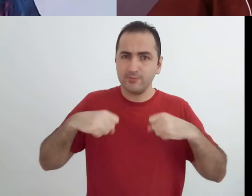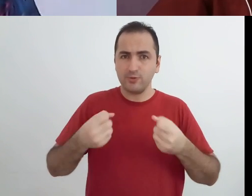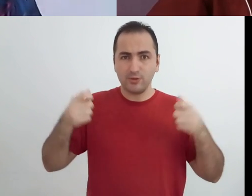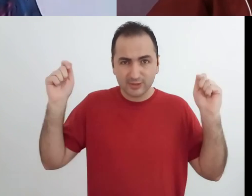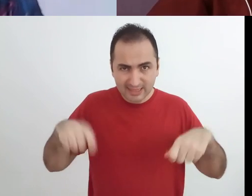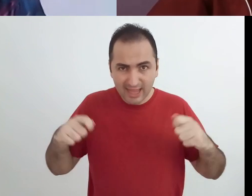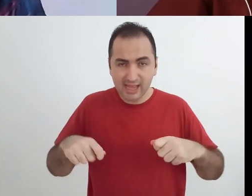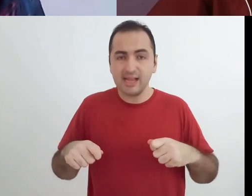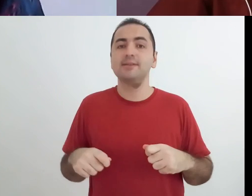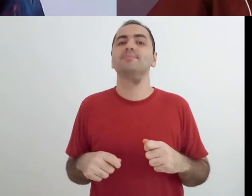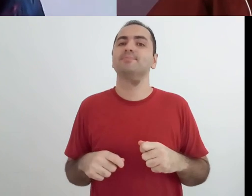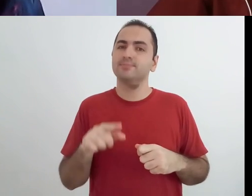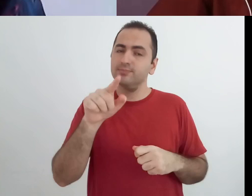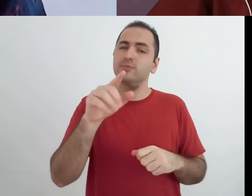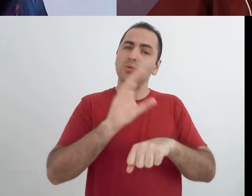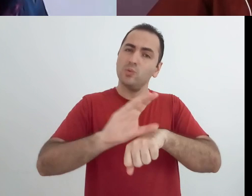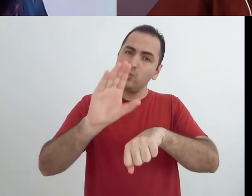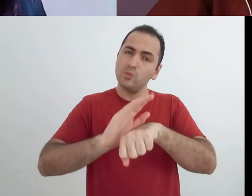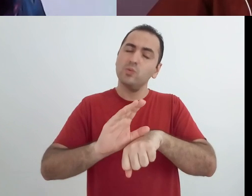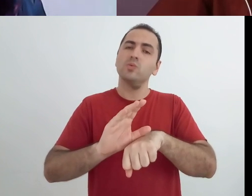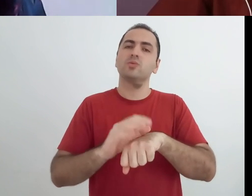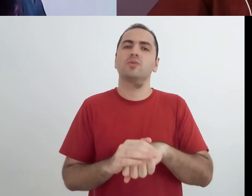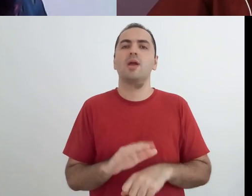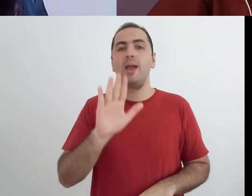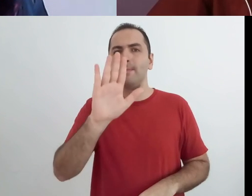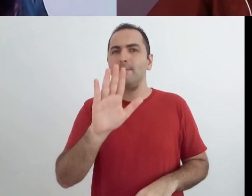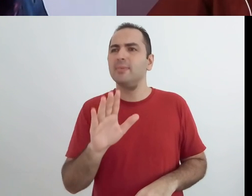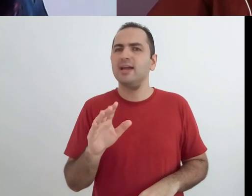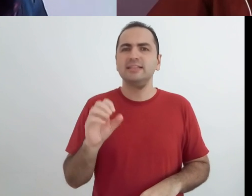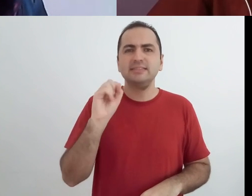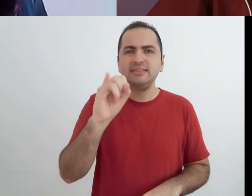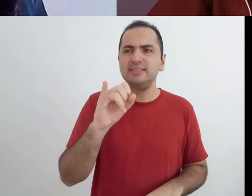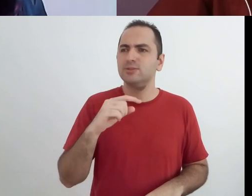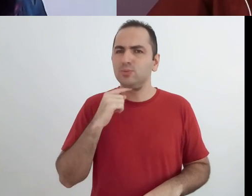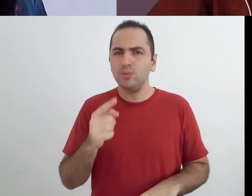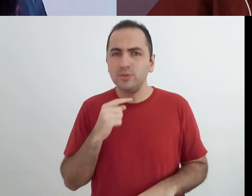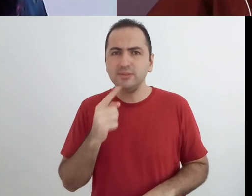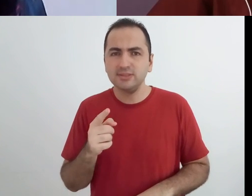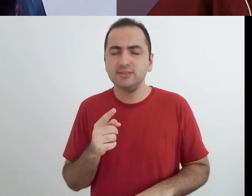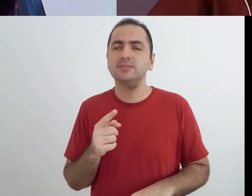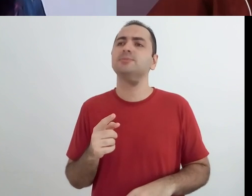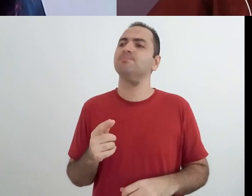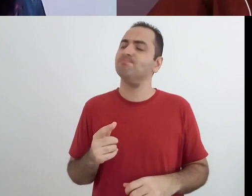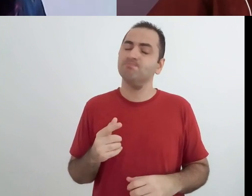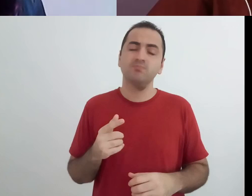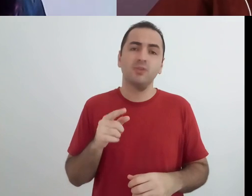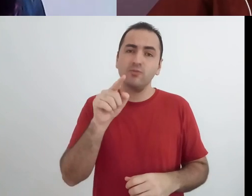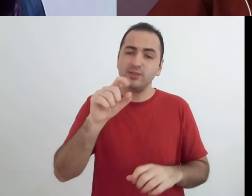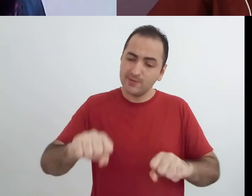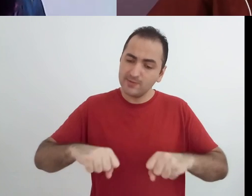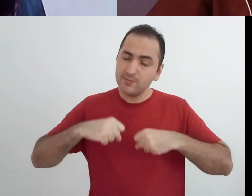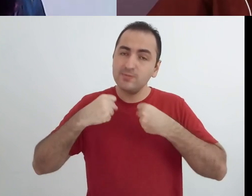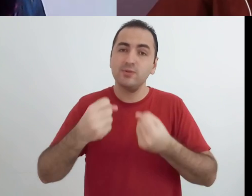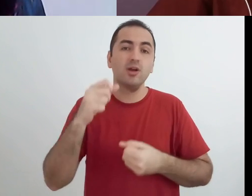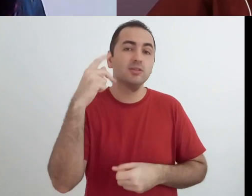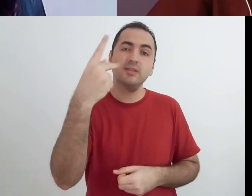curso, faça o curso. Mas se você não pode, faz aquilo que está no seu alcance. Porque mais à frente vai valer muito